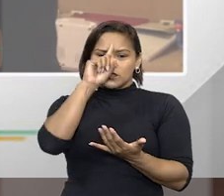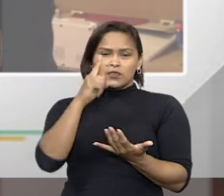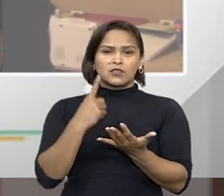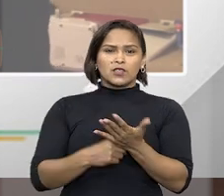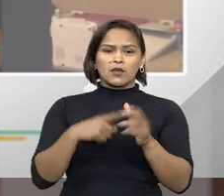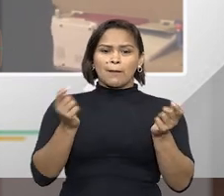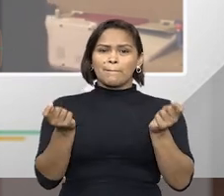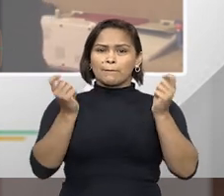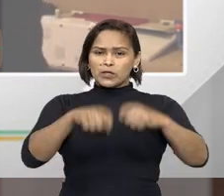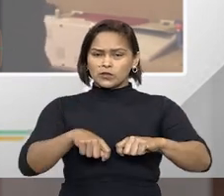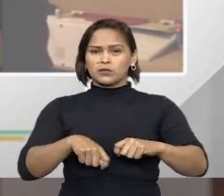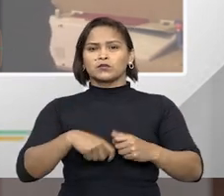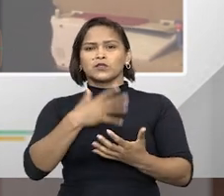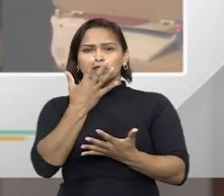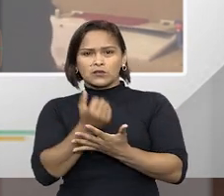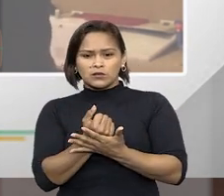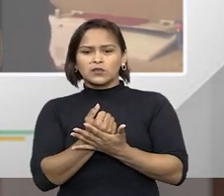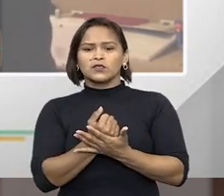rima horrível,